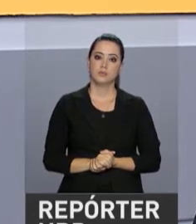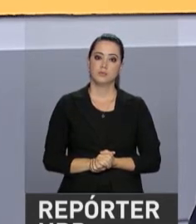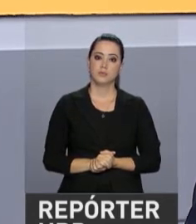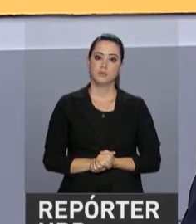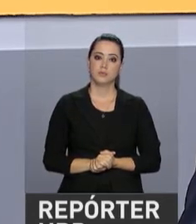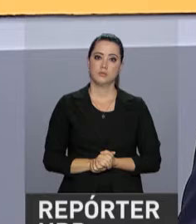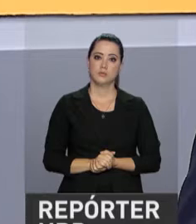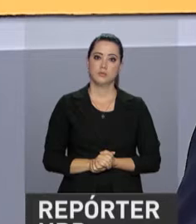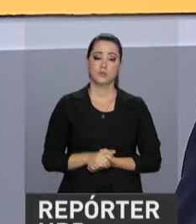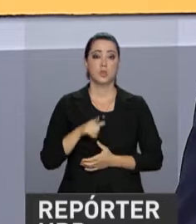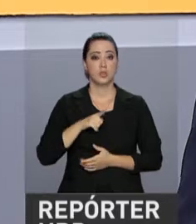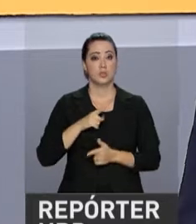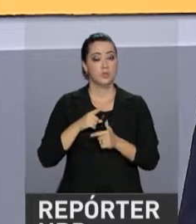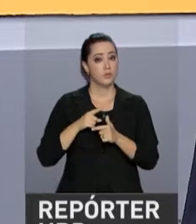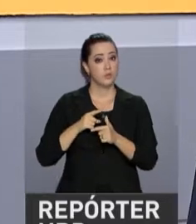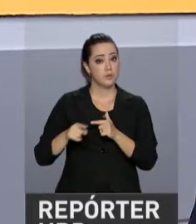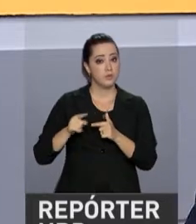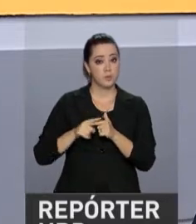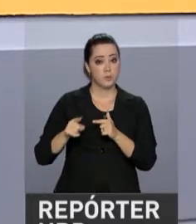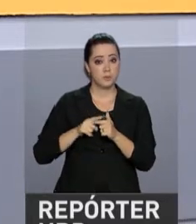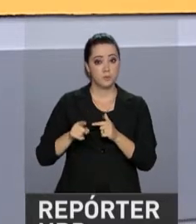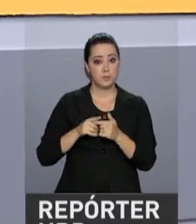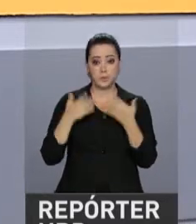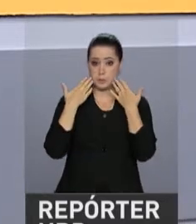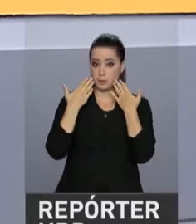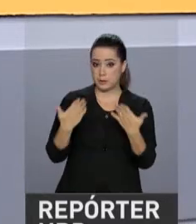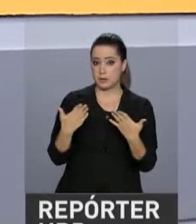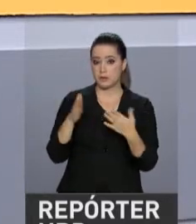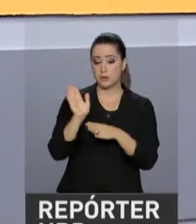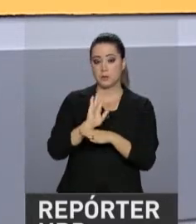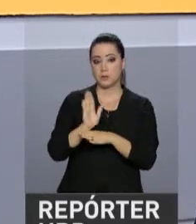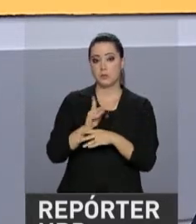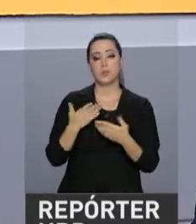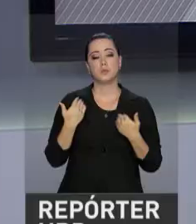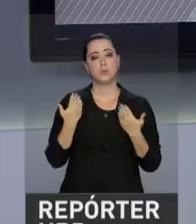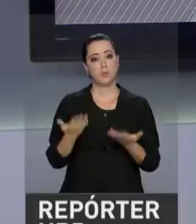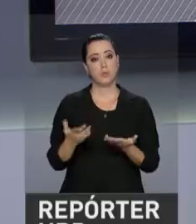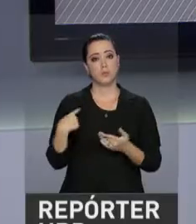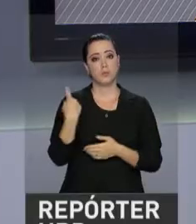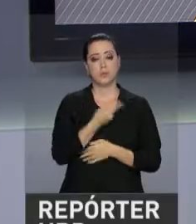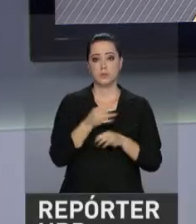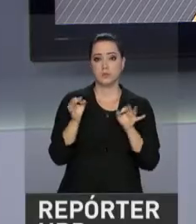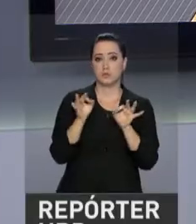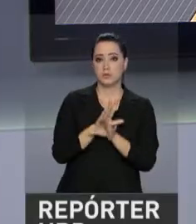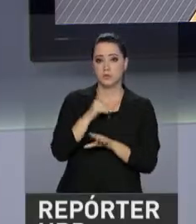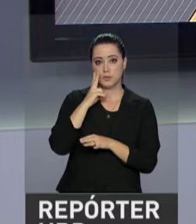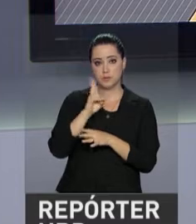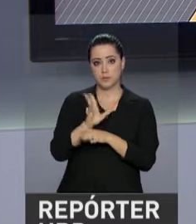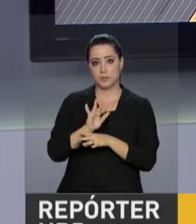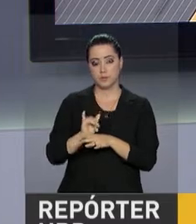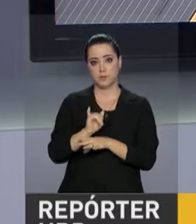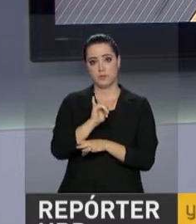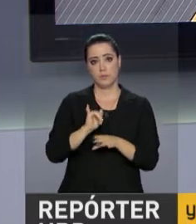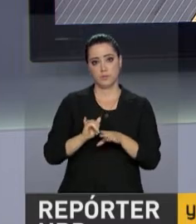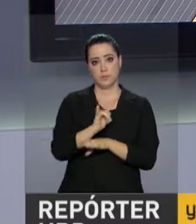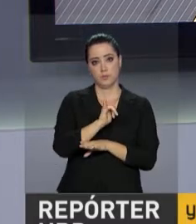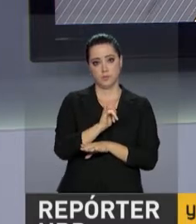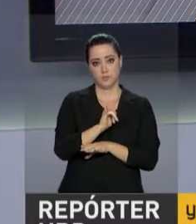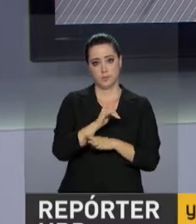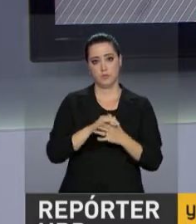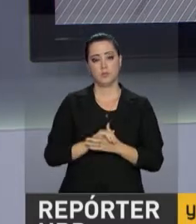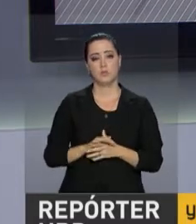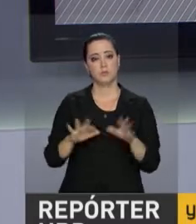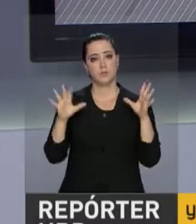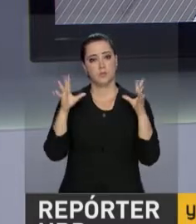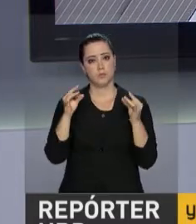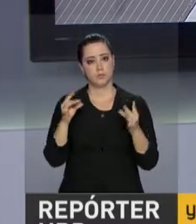bem tivemos um problema pra apresentar essa reportagem pra você então nós ficamos por aqui você pode rever outras reportagens no